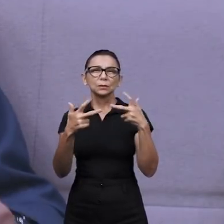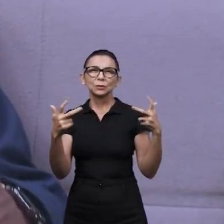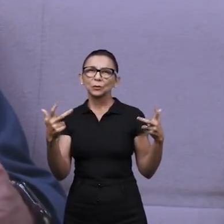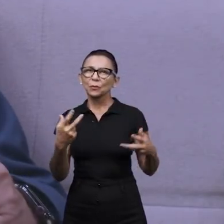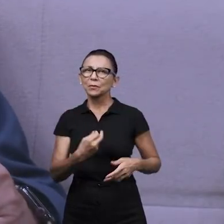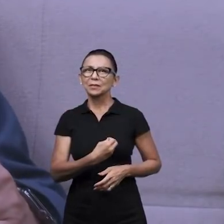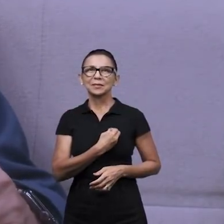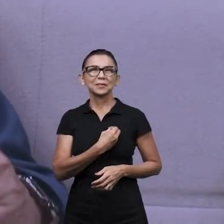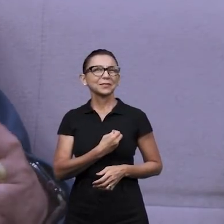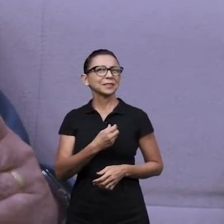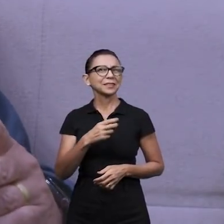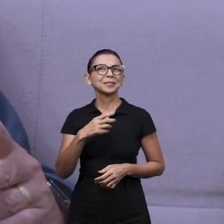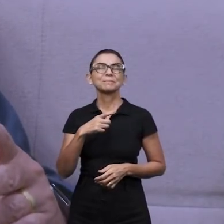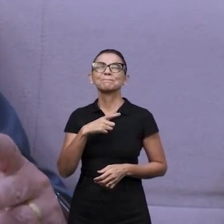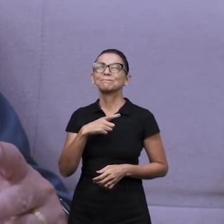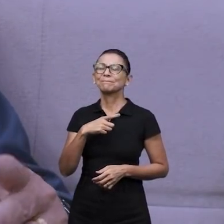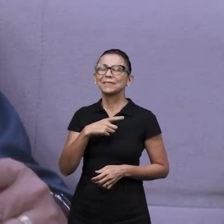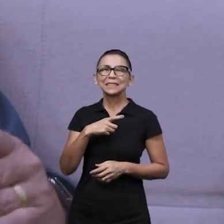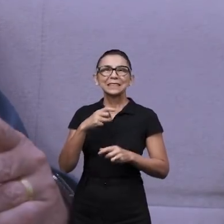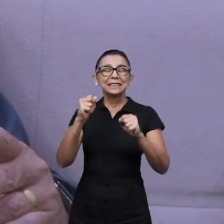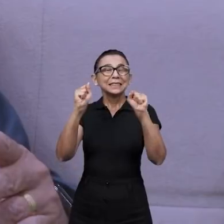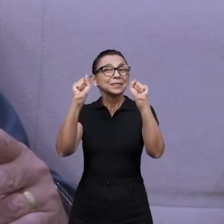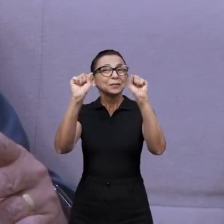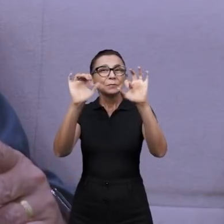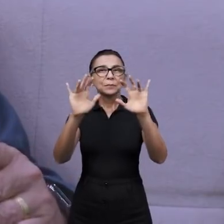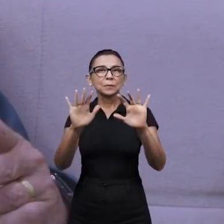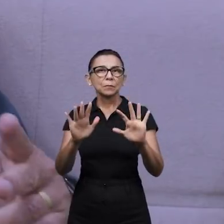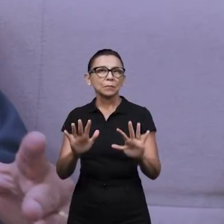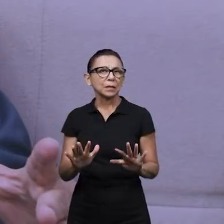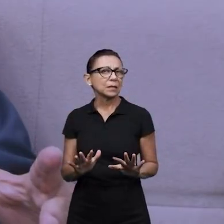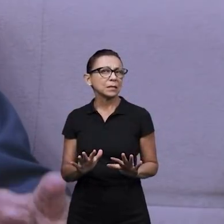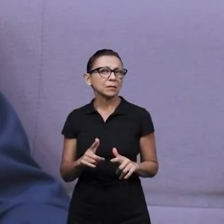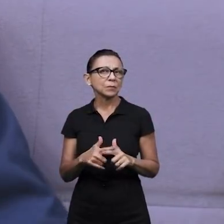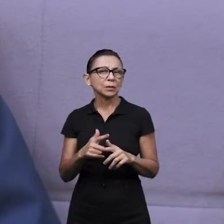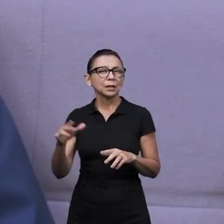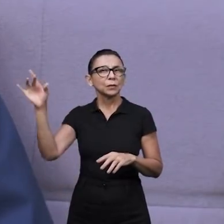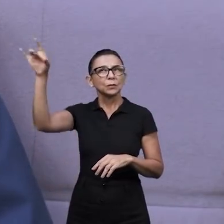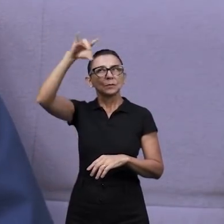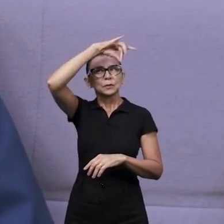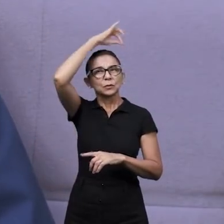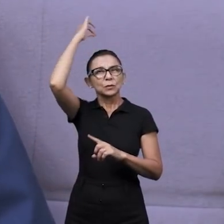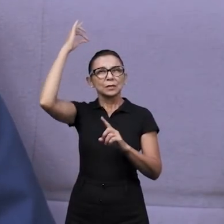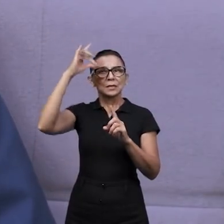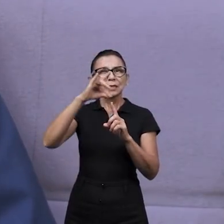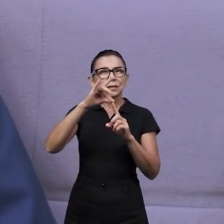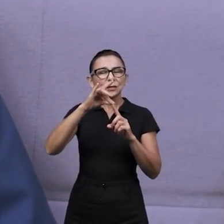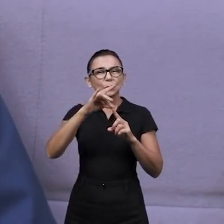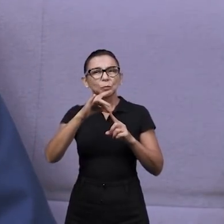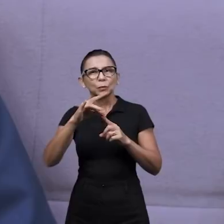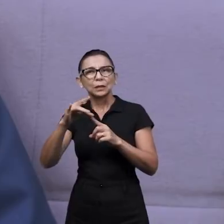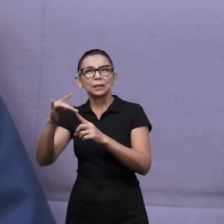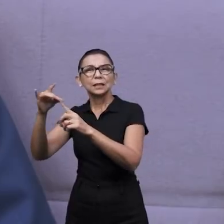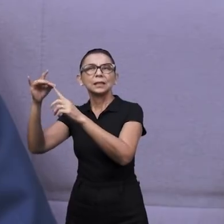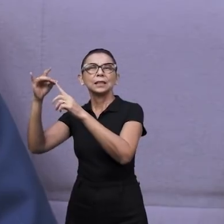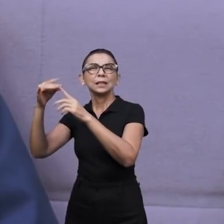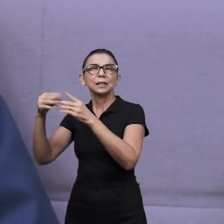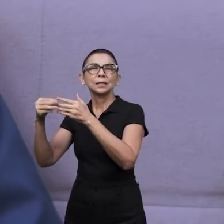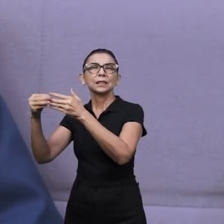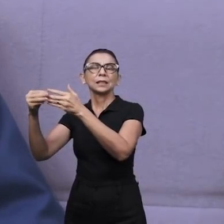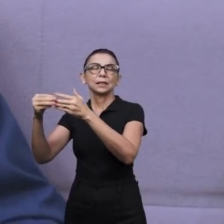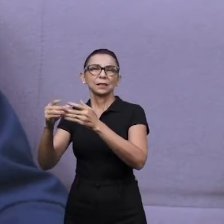tem a bênção de viver na direção do Espírito Santo através dos recursos dos